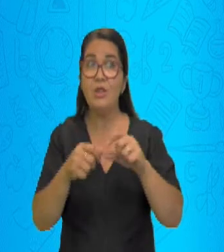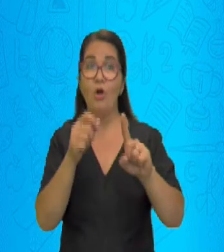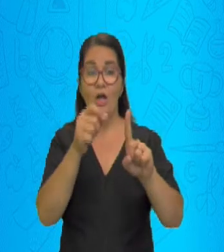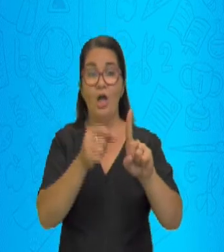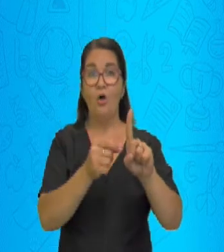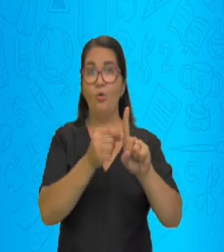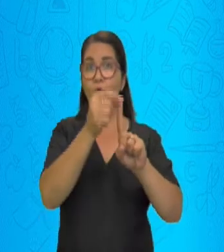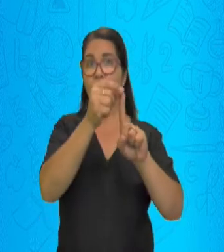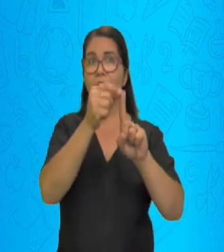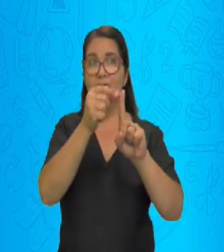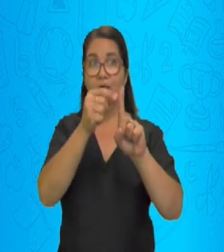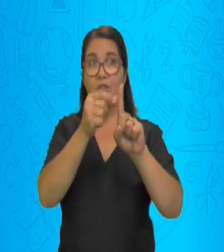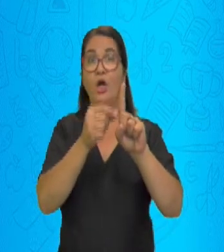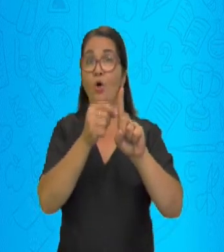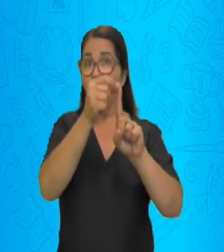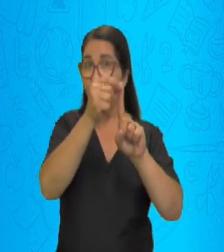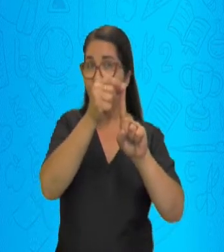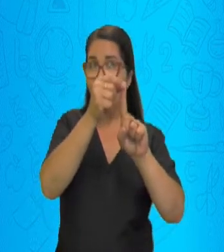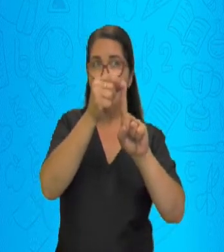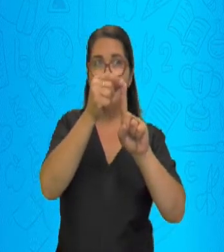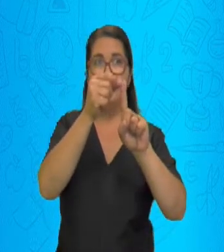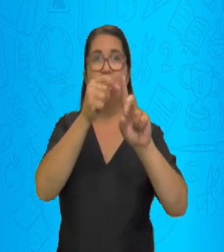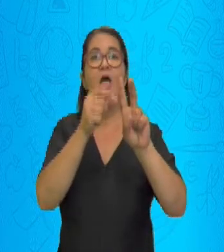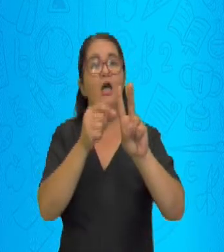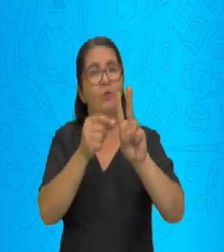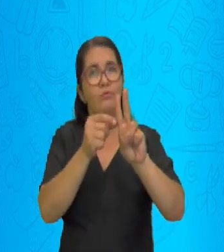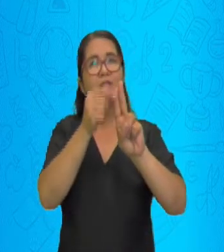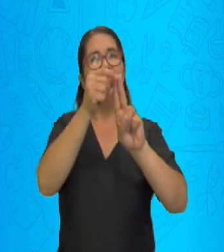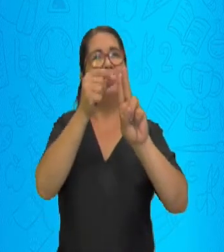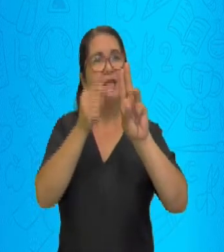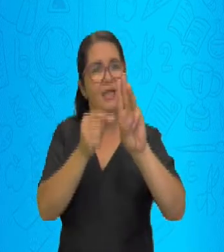centenas, unidade milhar e assim por diante. Então é